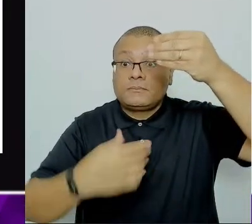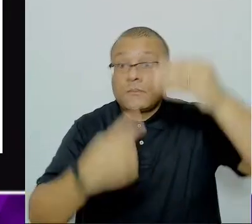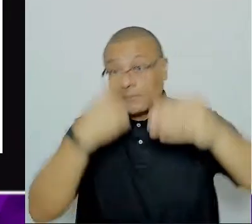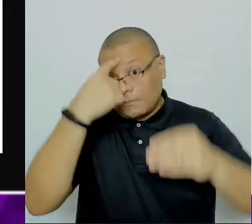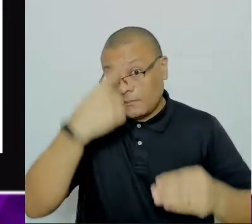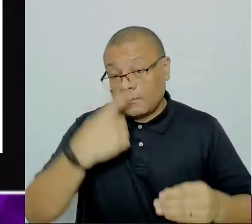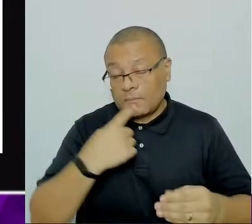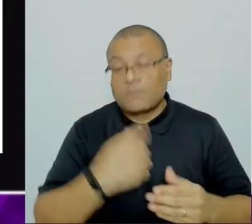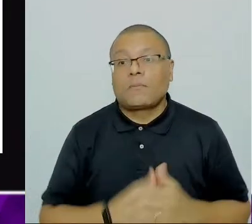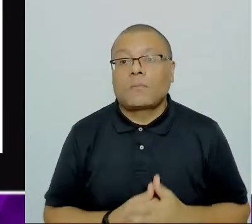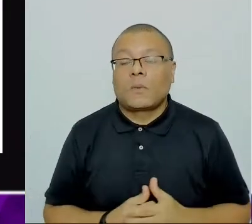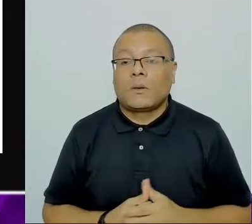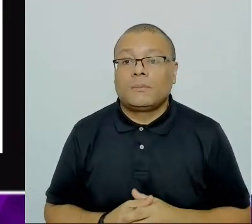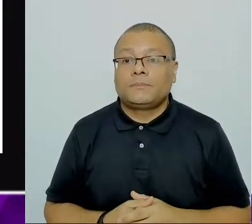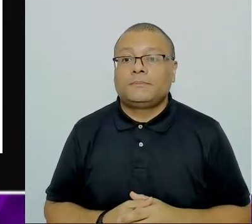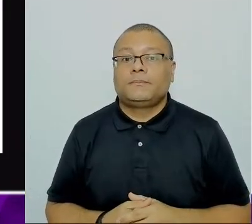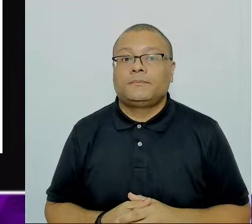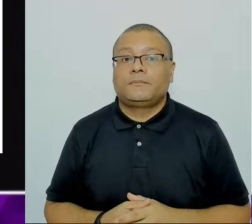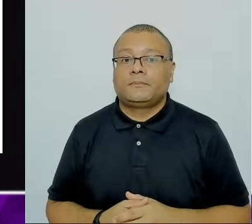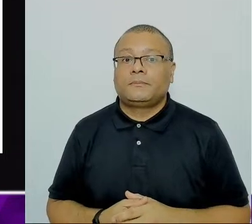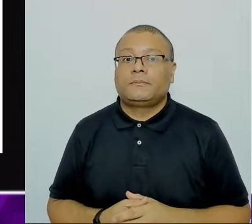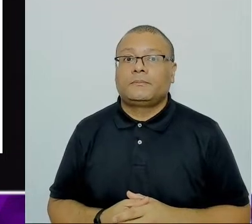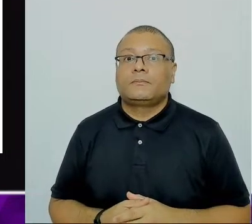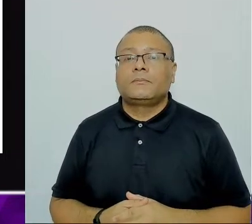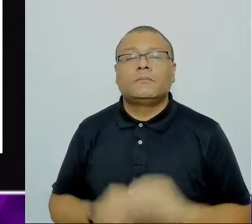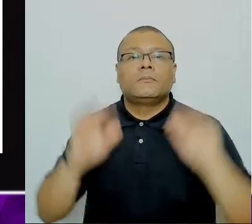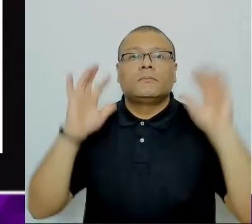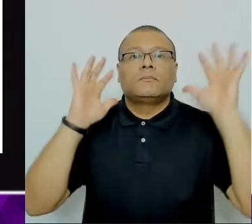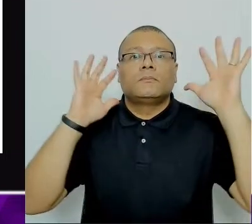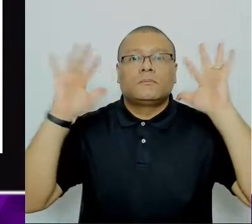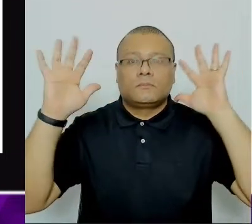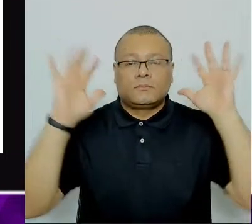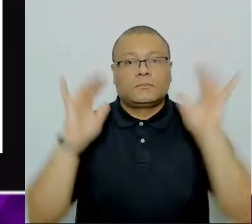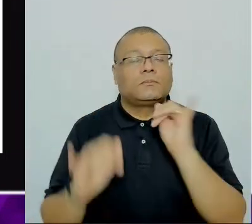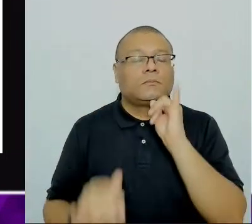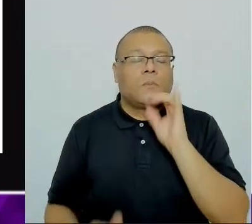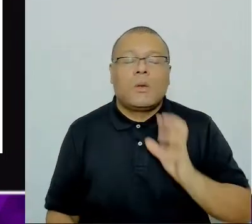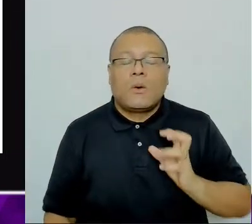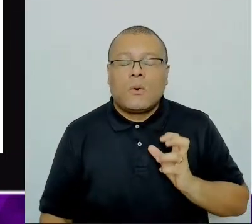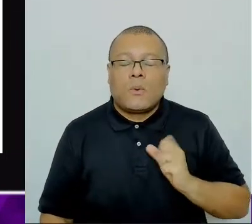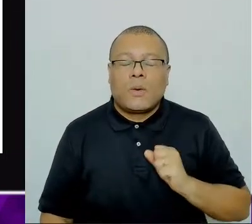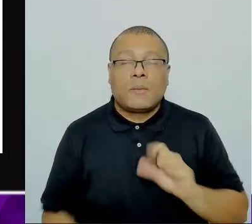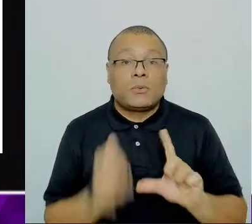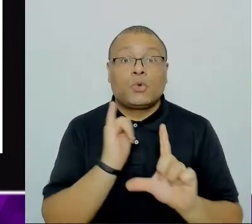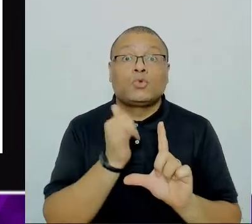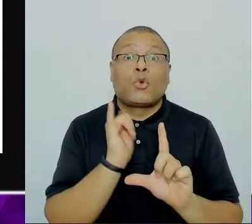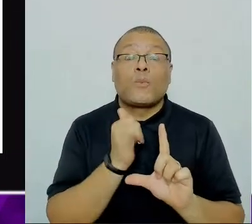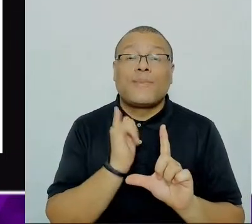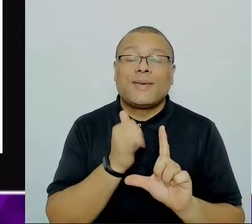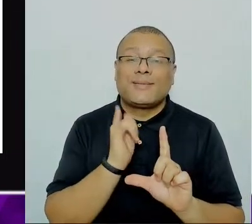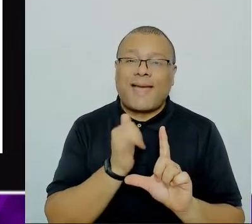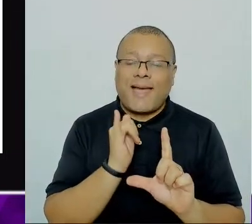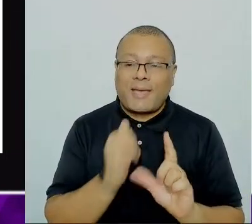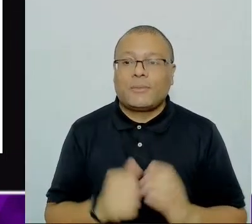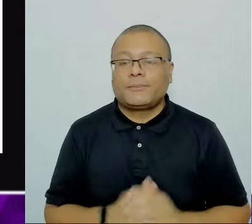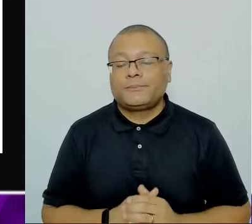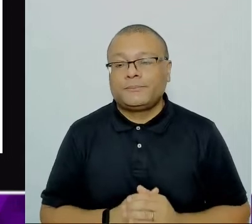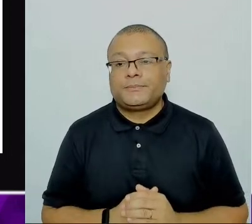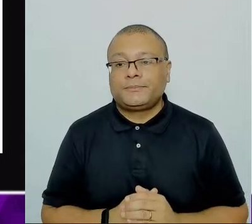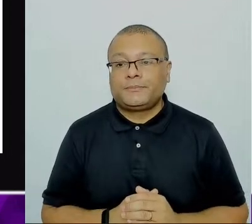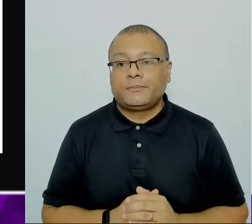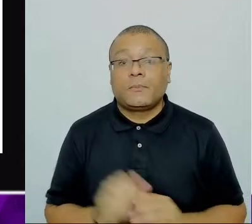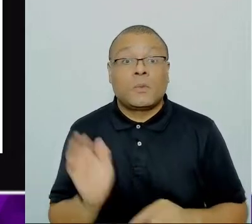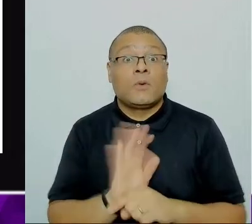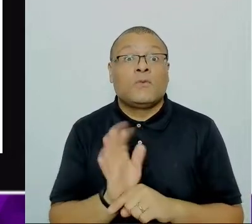perfil. Se for pensar, eu vou dar um exemplo aqui. Eu adoro documentários, eu adoro filmes de